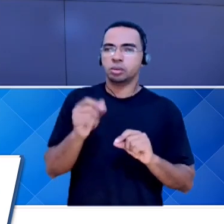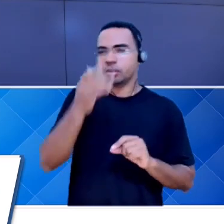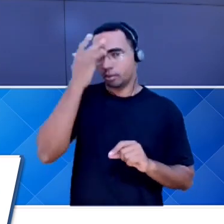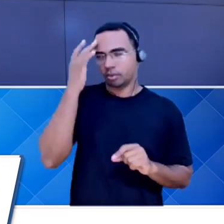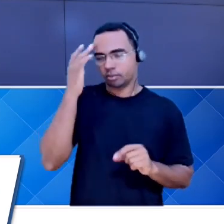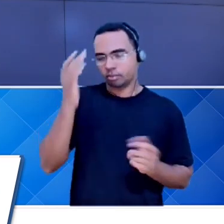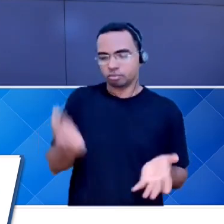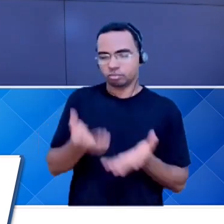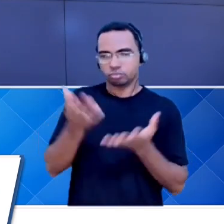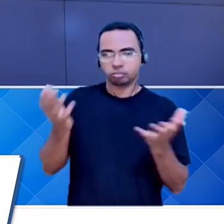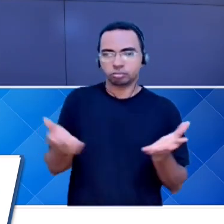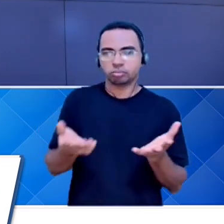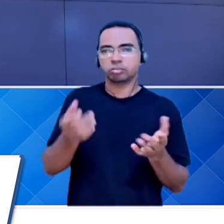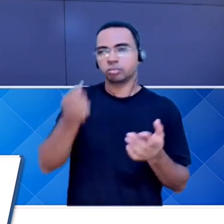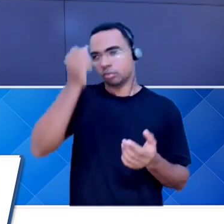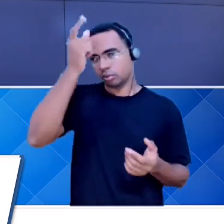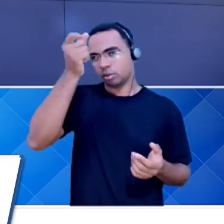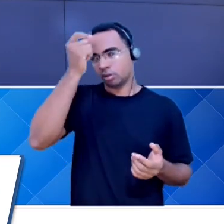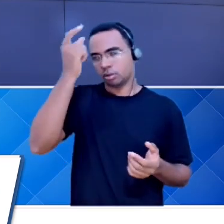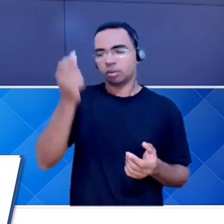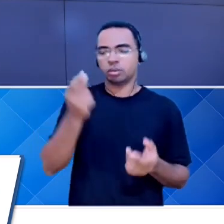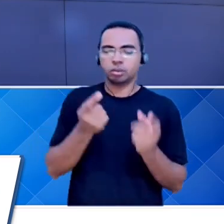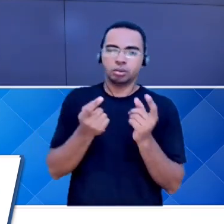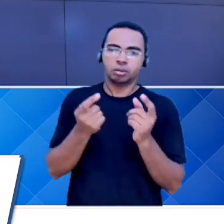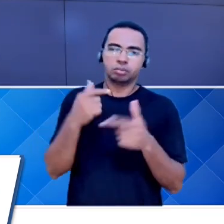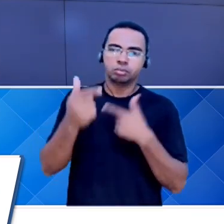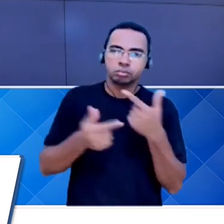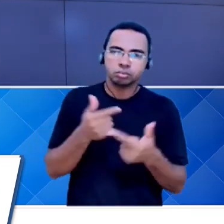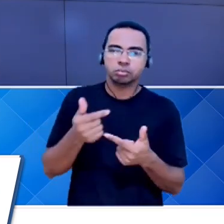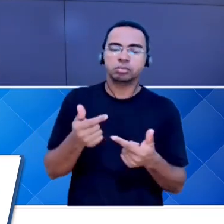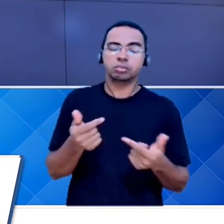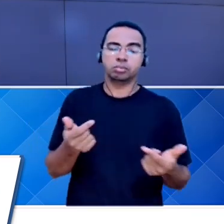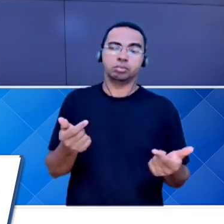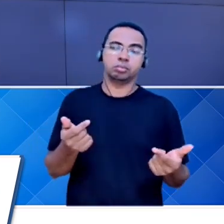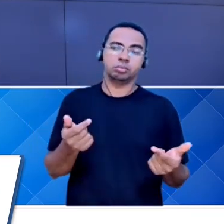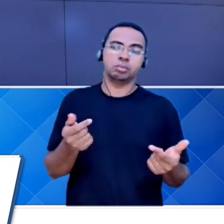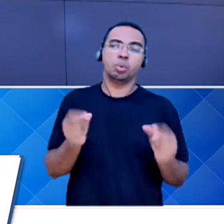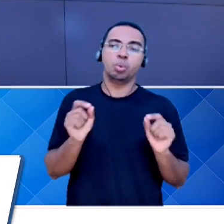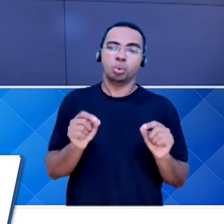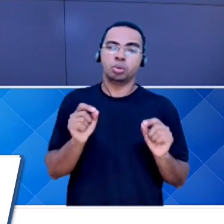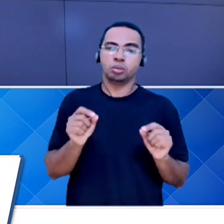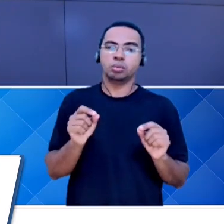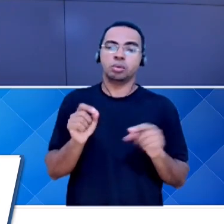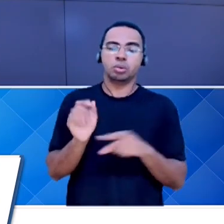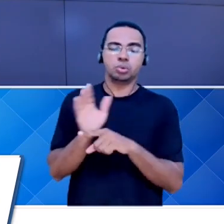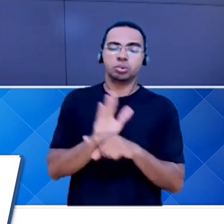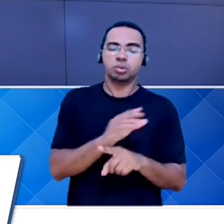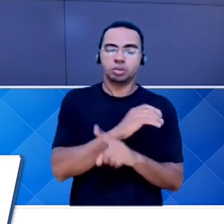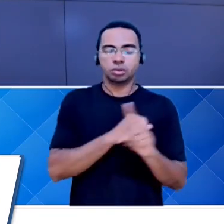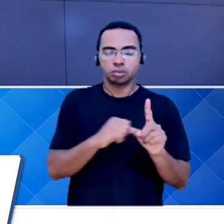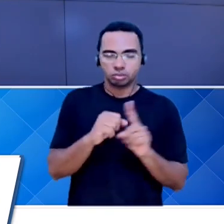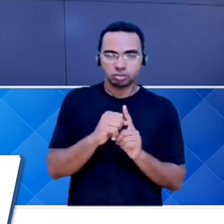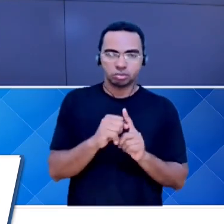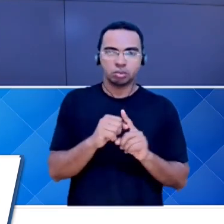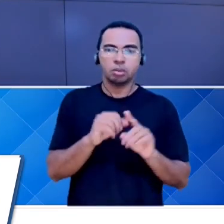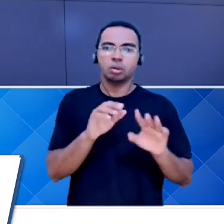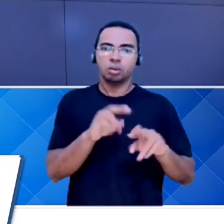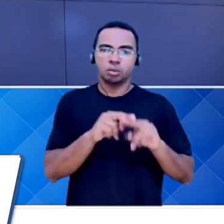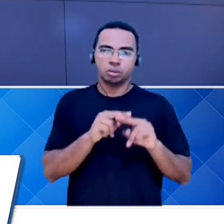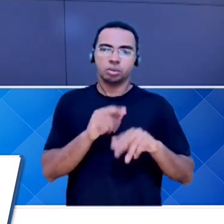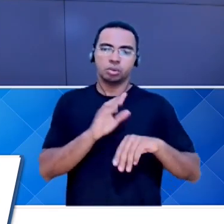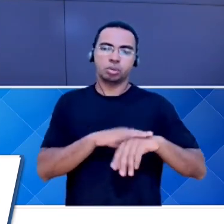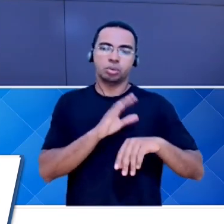produtivas, economicamente ativas, e isso para a sociedade e, no momento então,